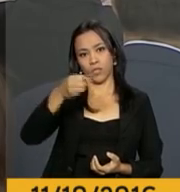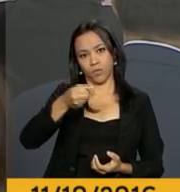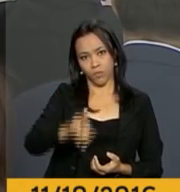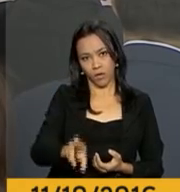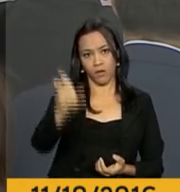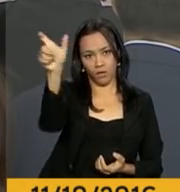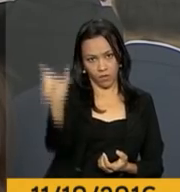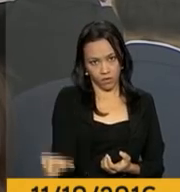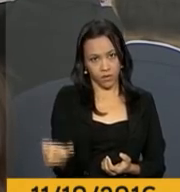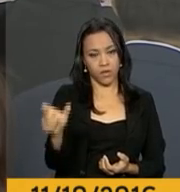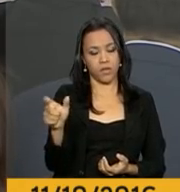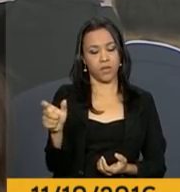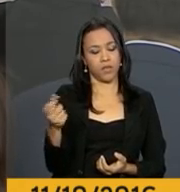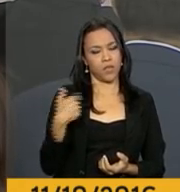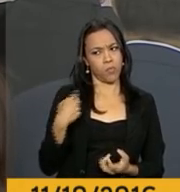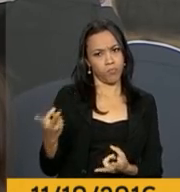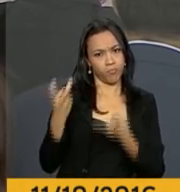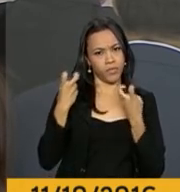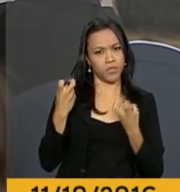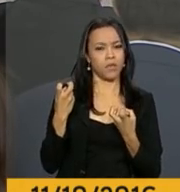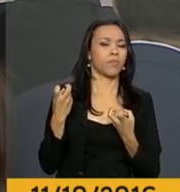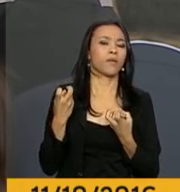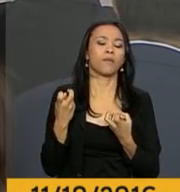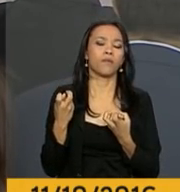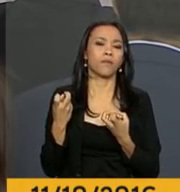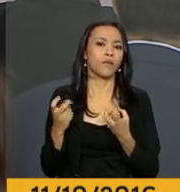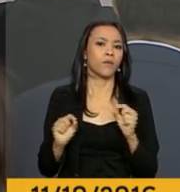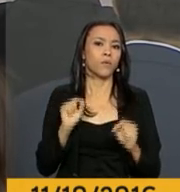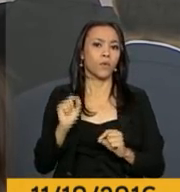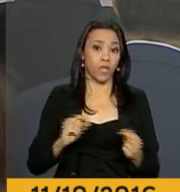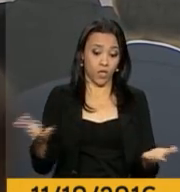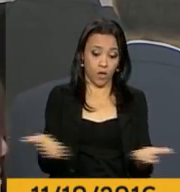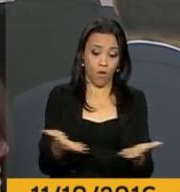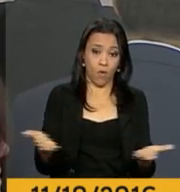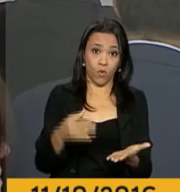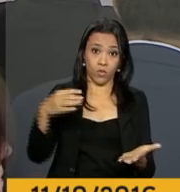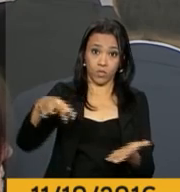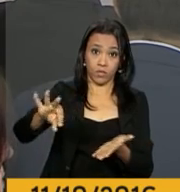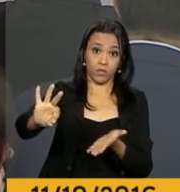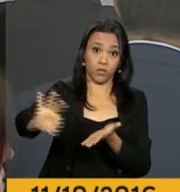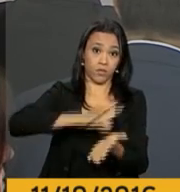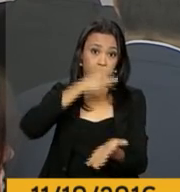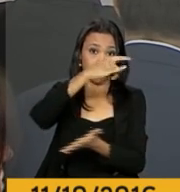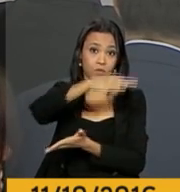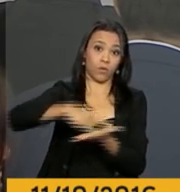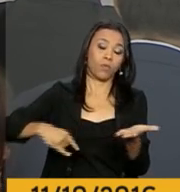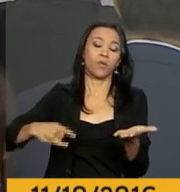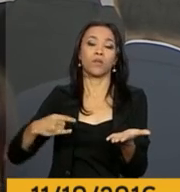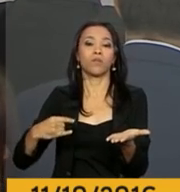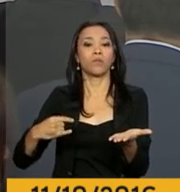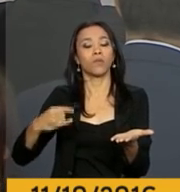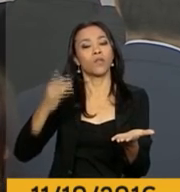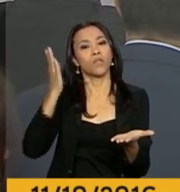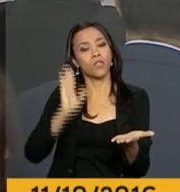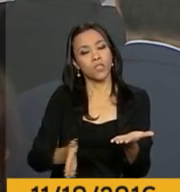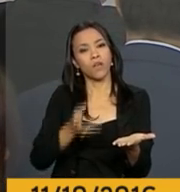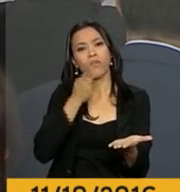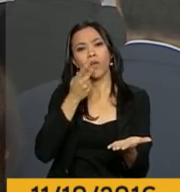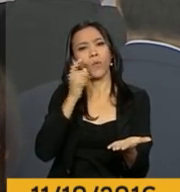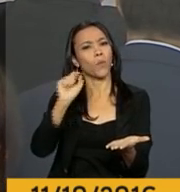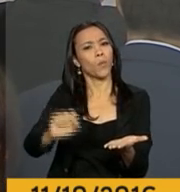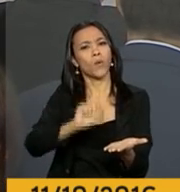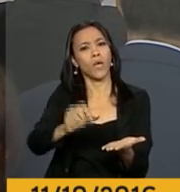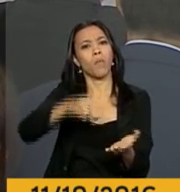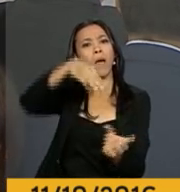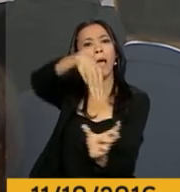perceber por força deste documento que nós assinamos hoje é aquilo que você mencionou referentemente uma